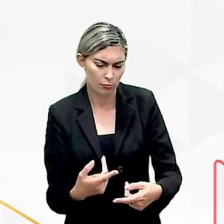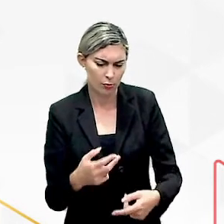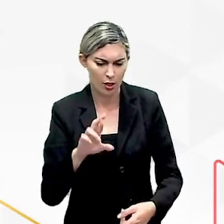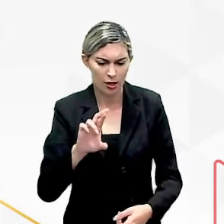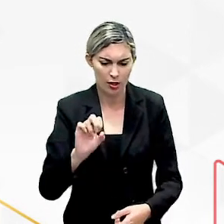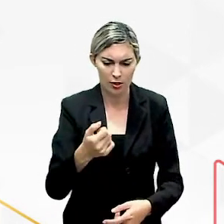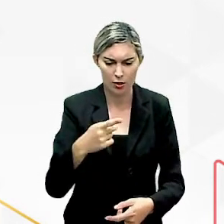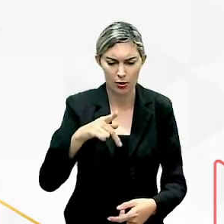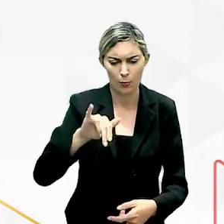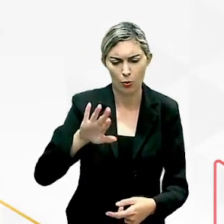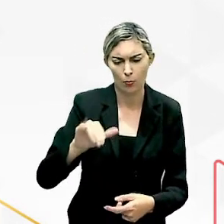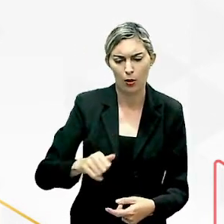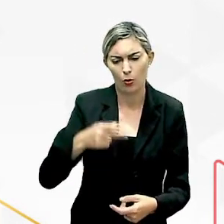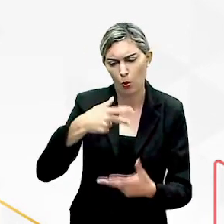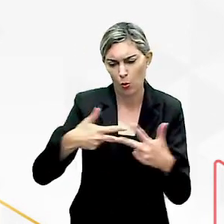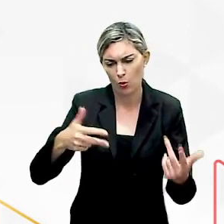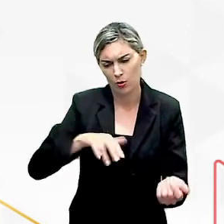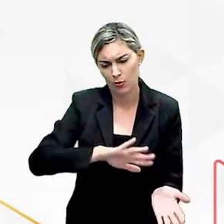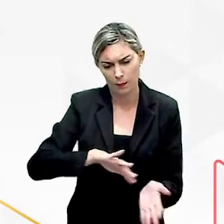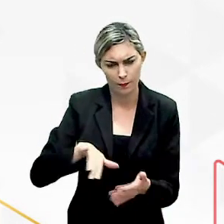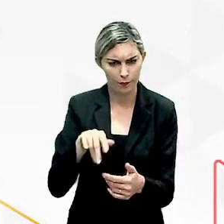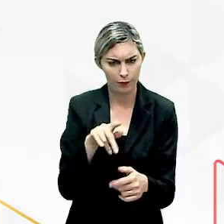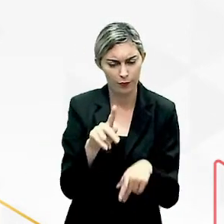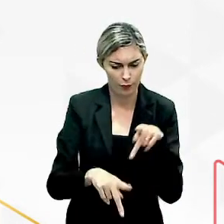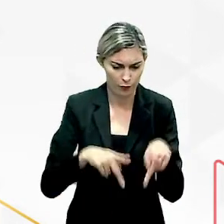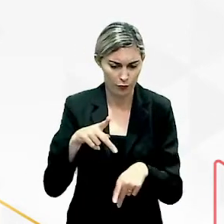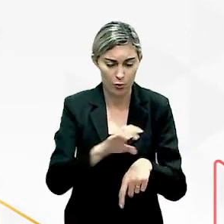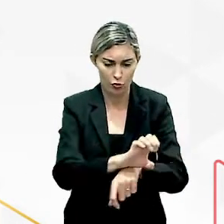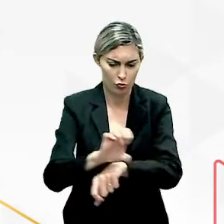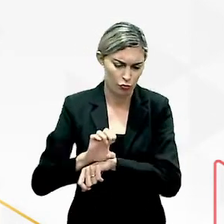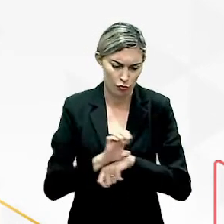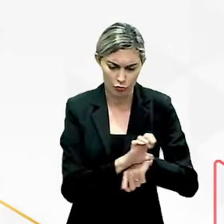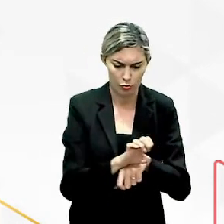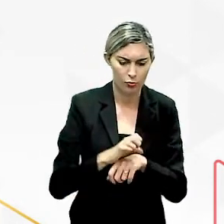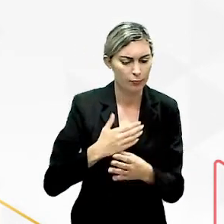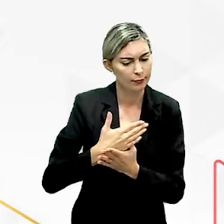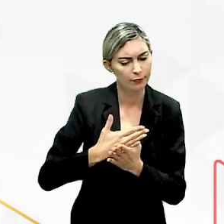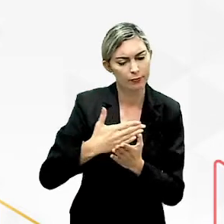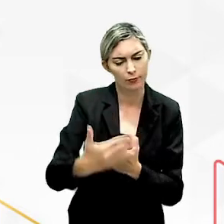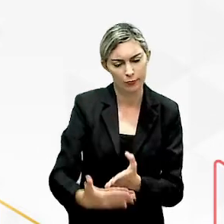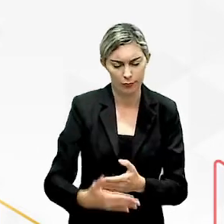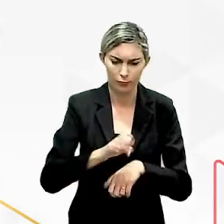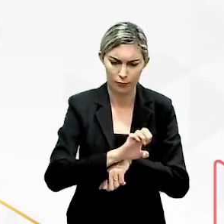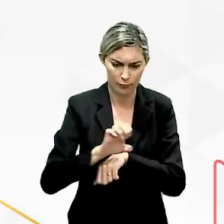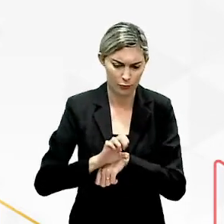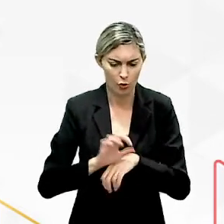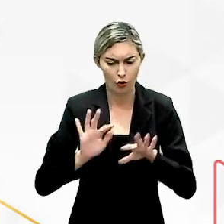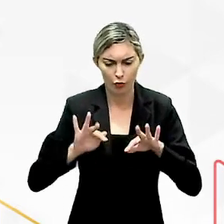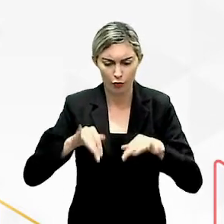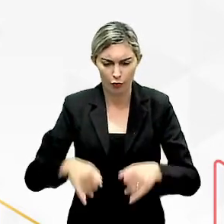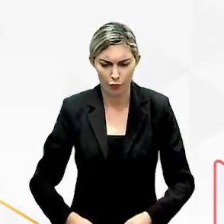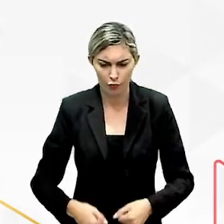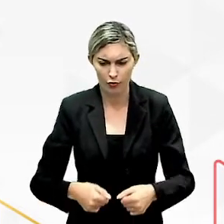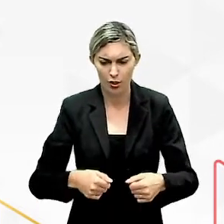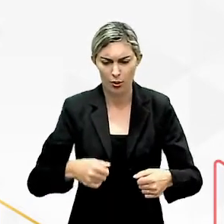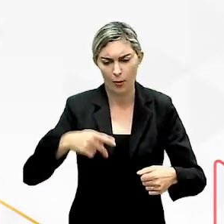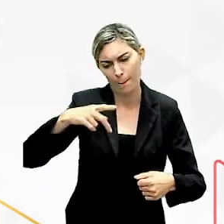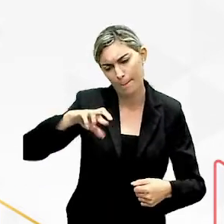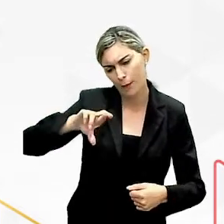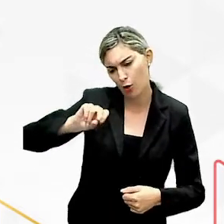coisa pública. Os estados serão aqui dado início, dado pontapé, será o fim das províncias